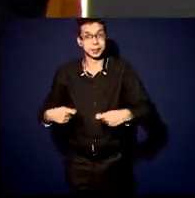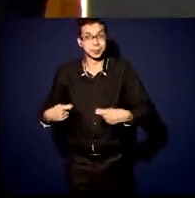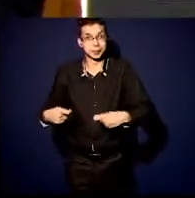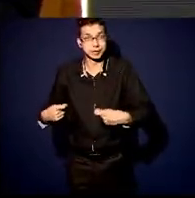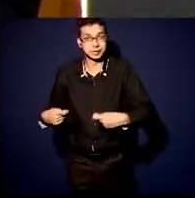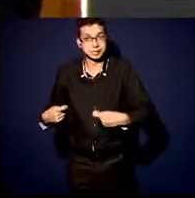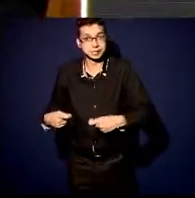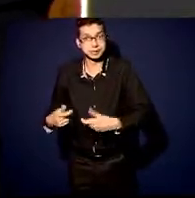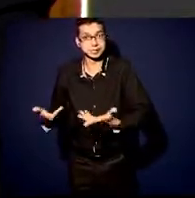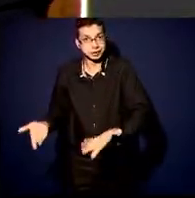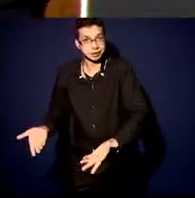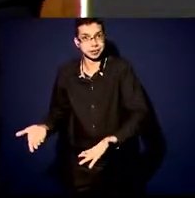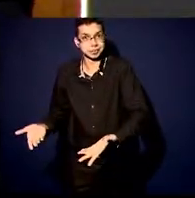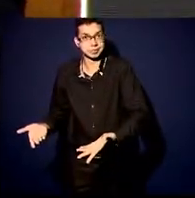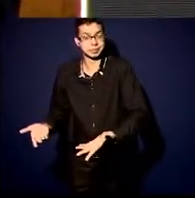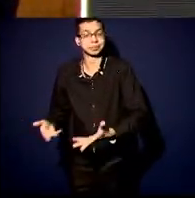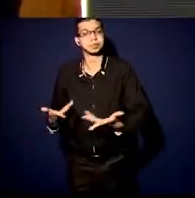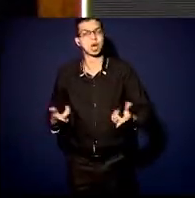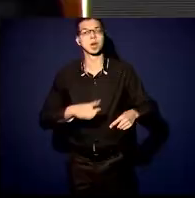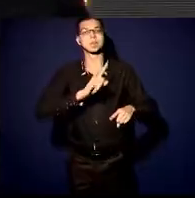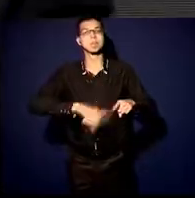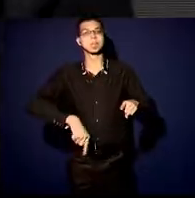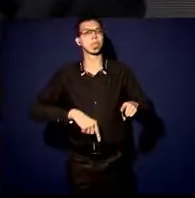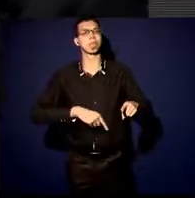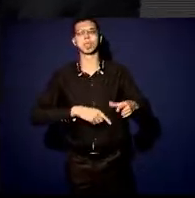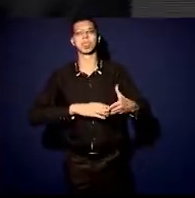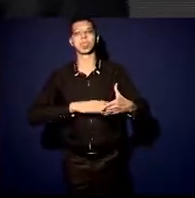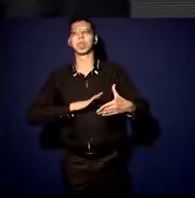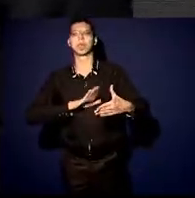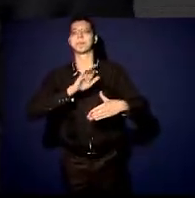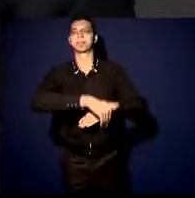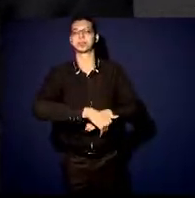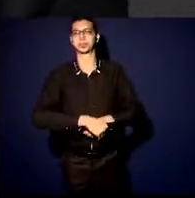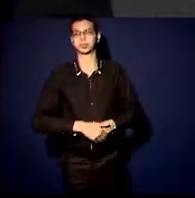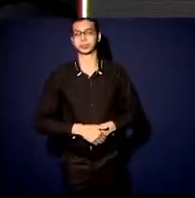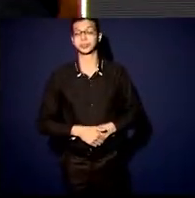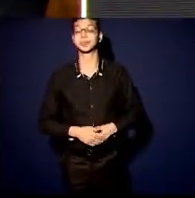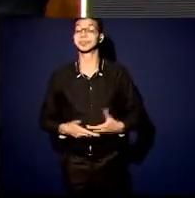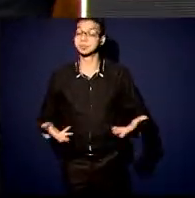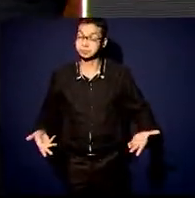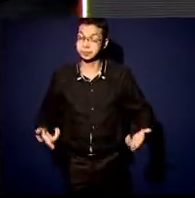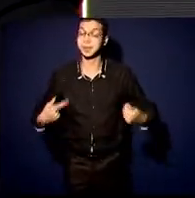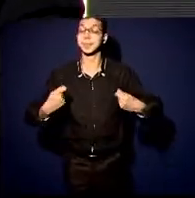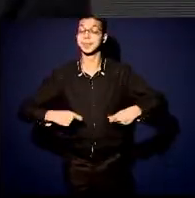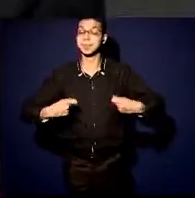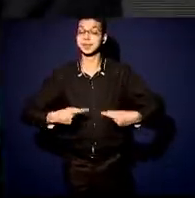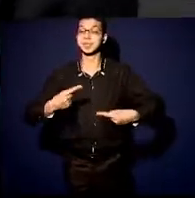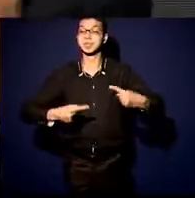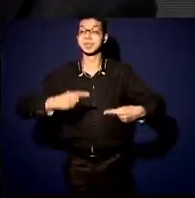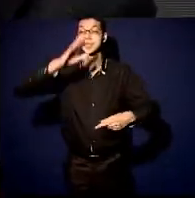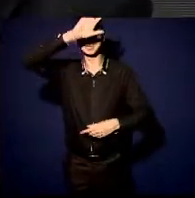então é fundamental também que se faça políticas digamos desenvolvimento